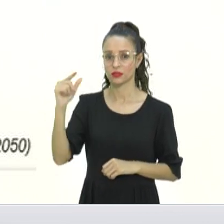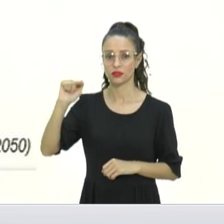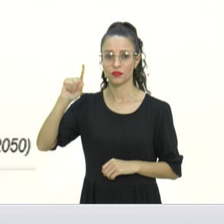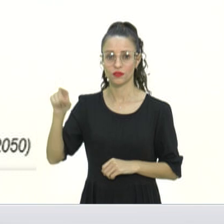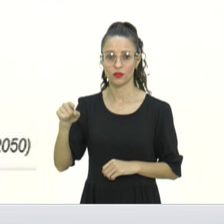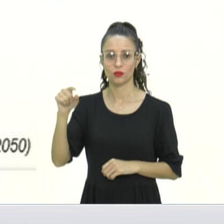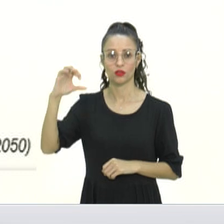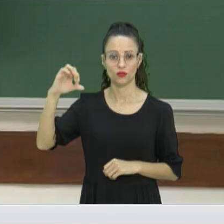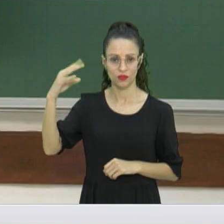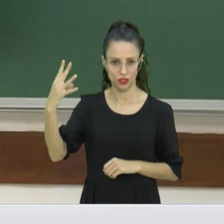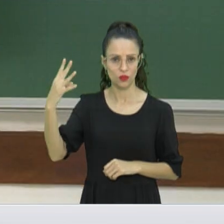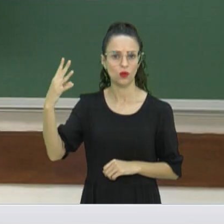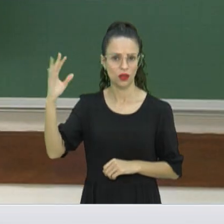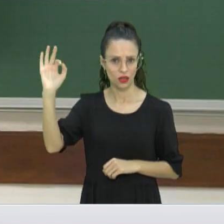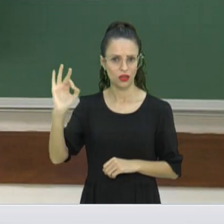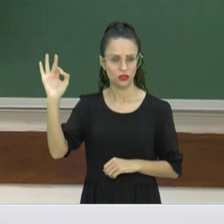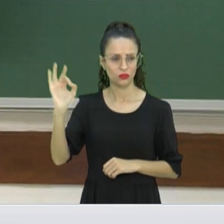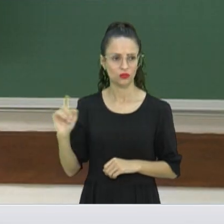37,94, olha como a Alemanha